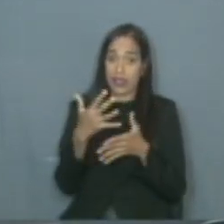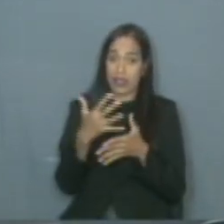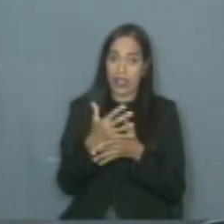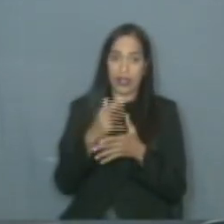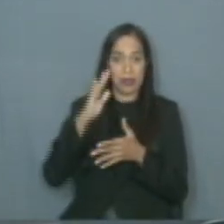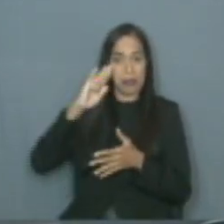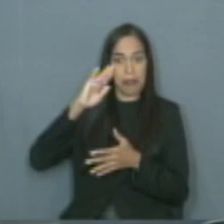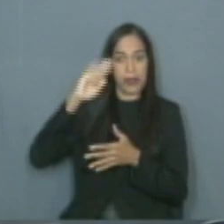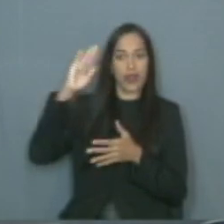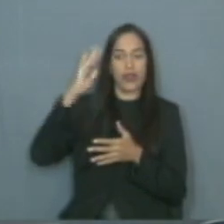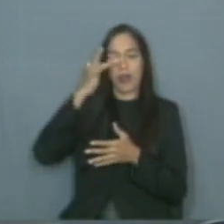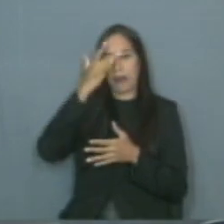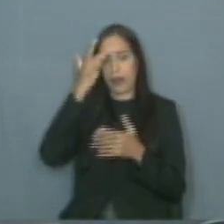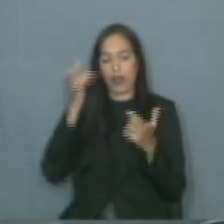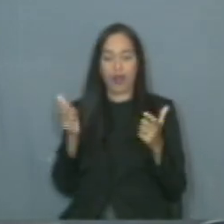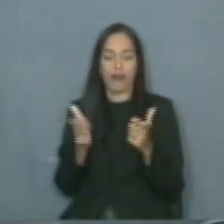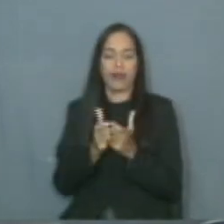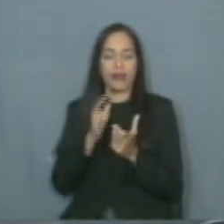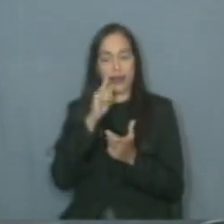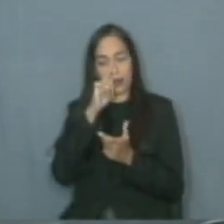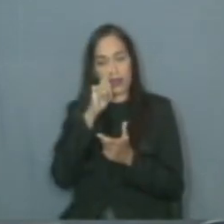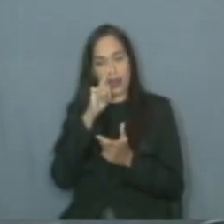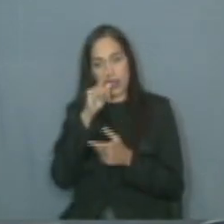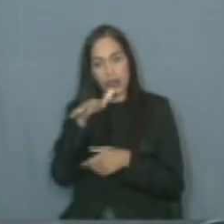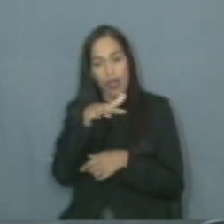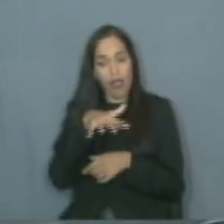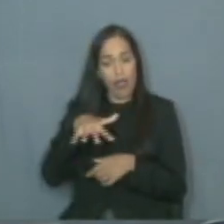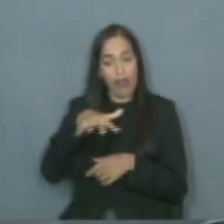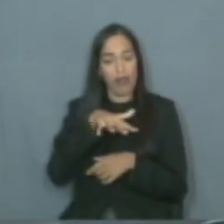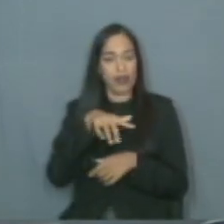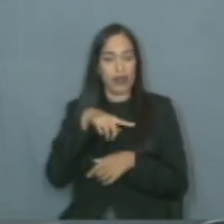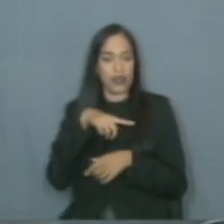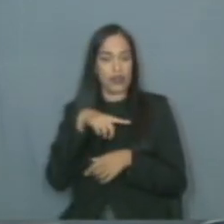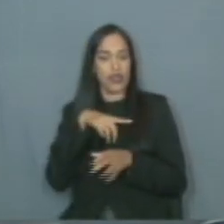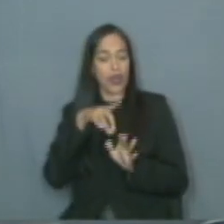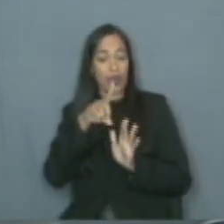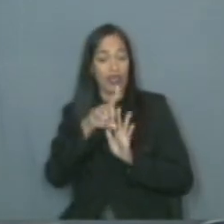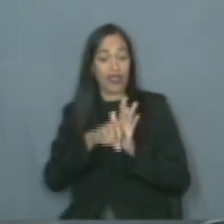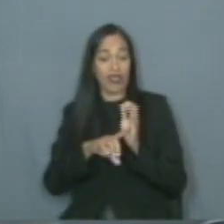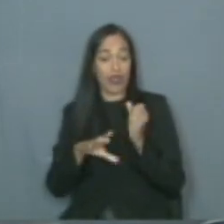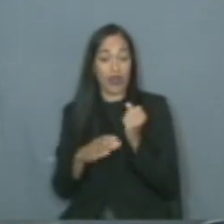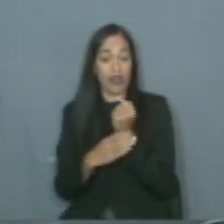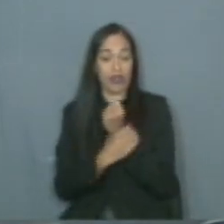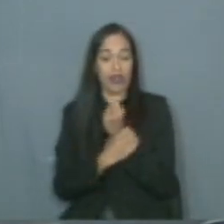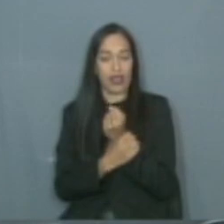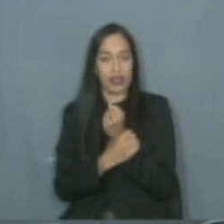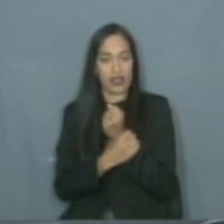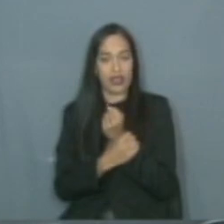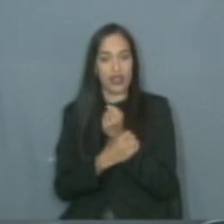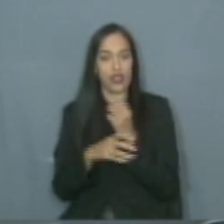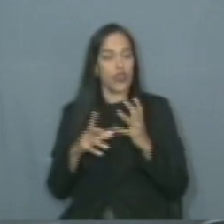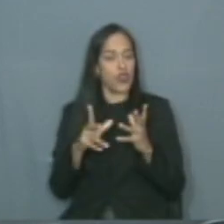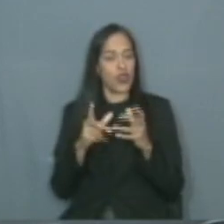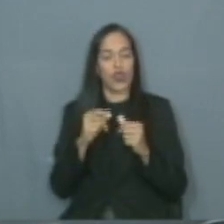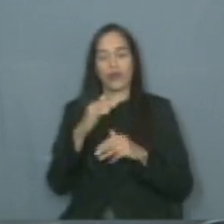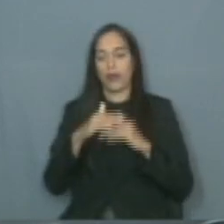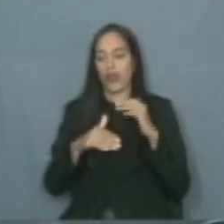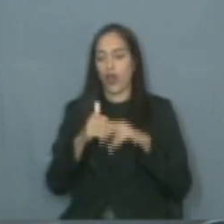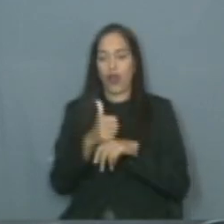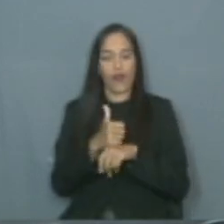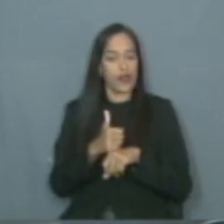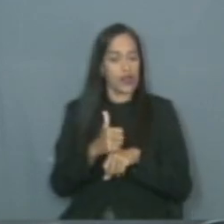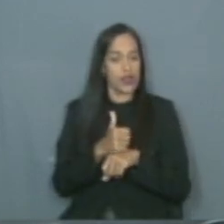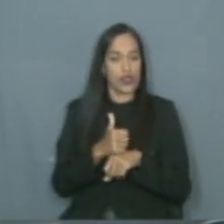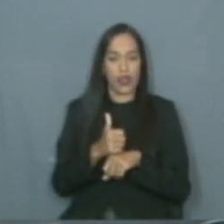pioneiramente, como pessoas redutoras de danos, elas tenham minimamente o seu direito garantido, o direito de todos os outros profissionais que atuam